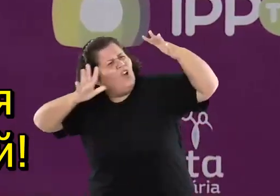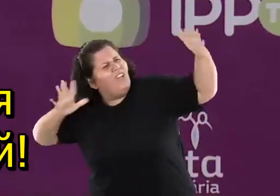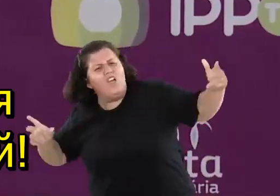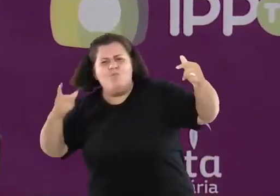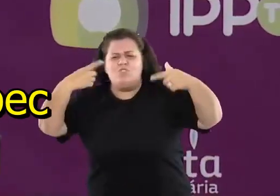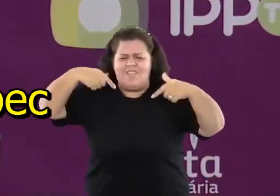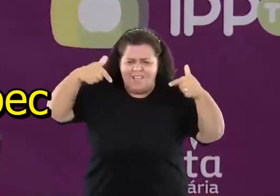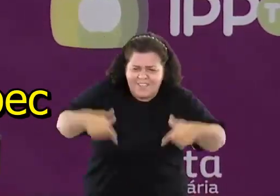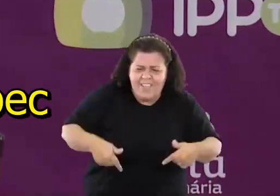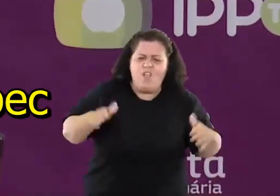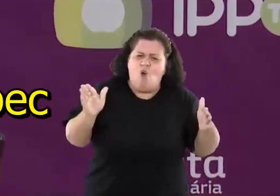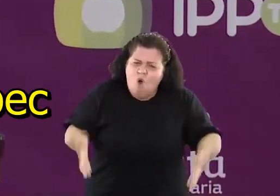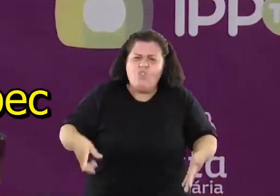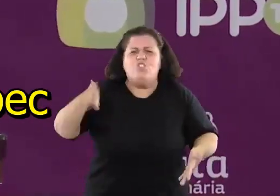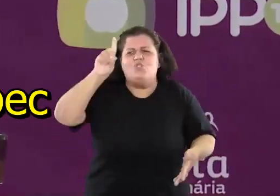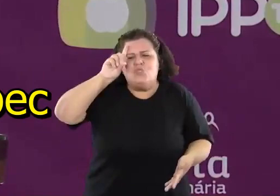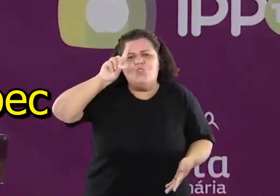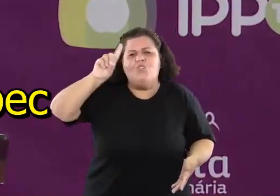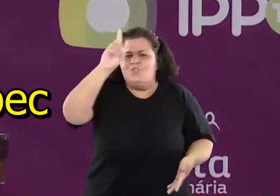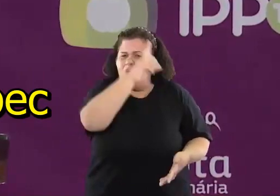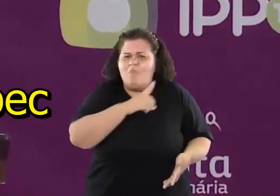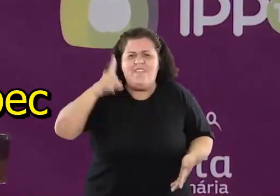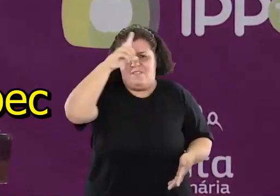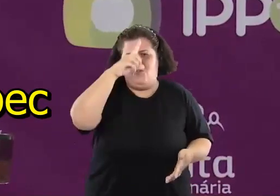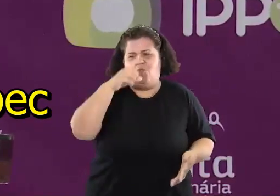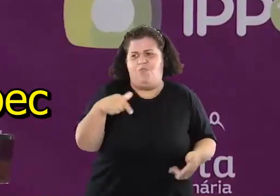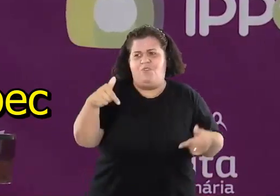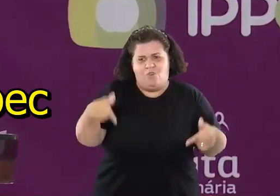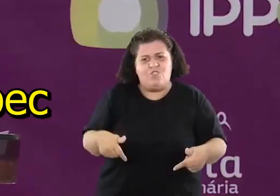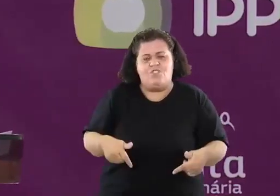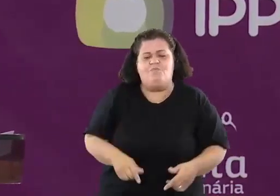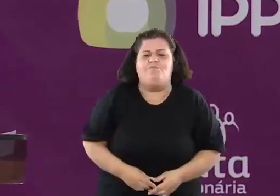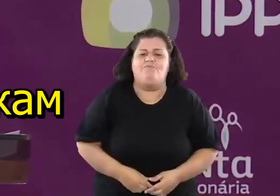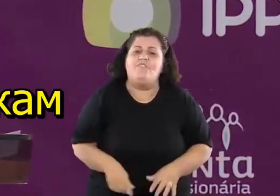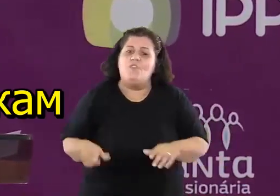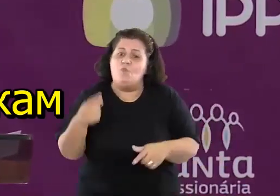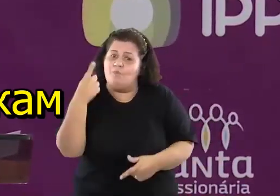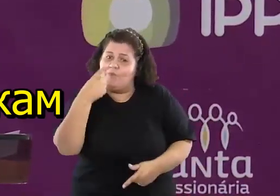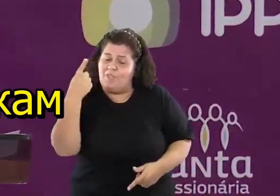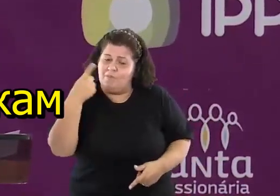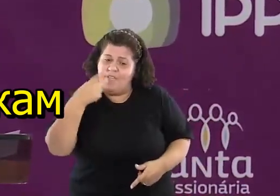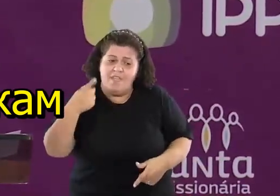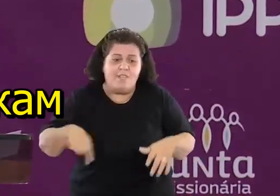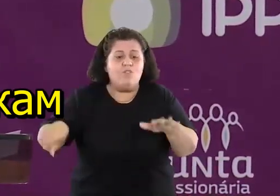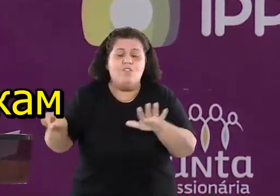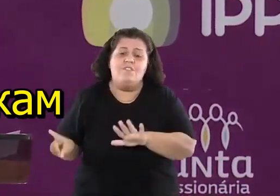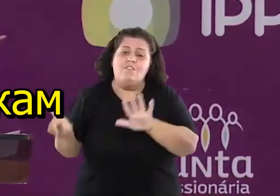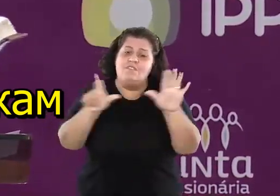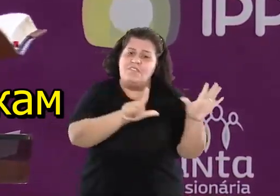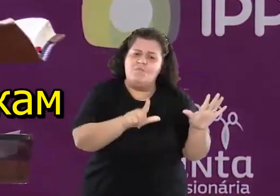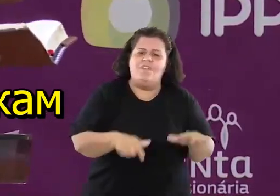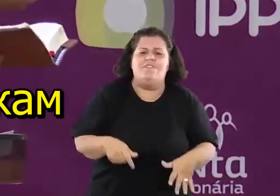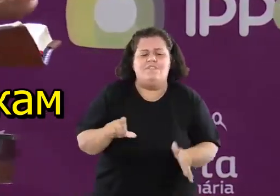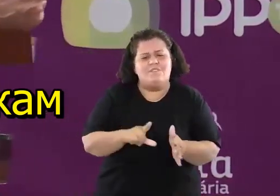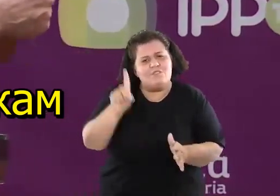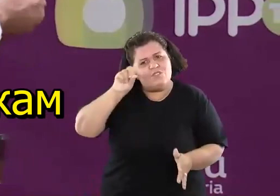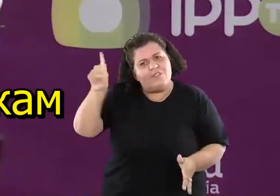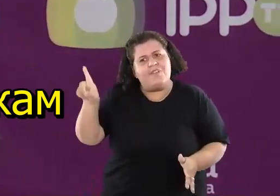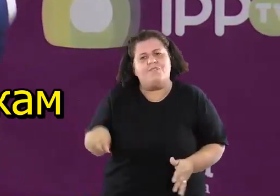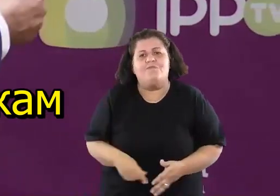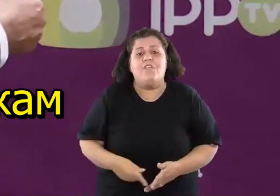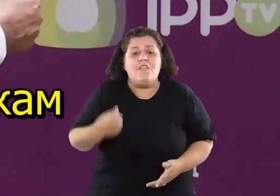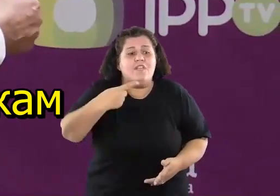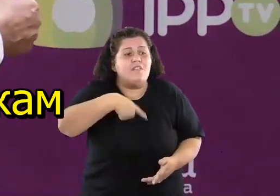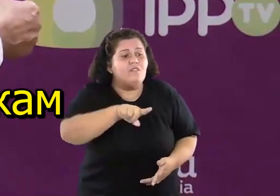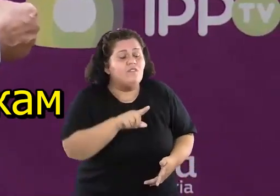do Senhor. Notem vocês, Jesus ressuscitou no primeiro dia da semana. Jesus apareceu aos